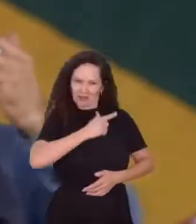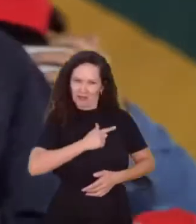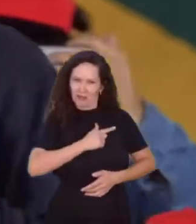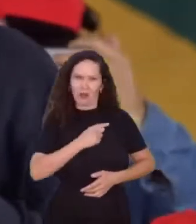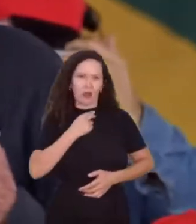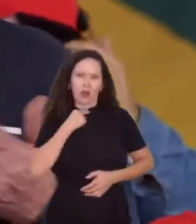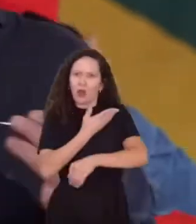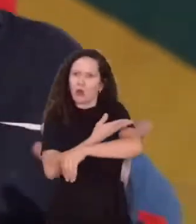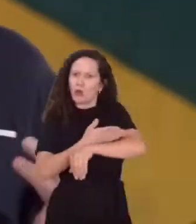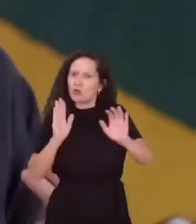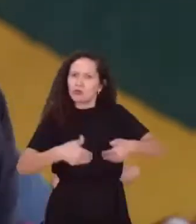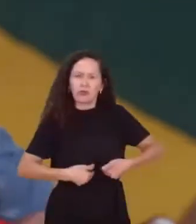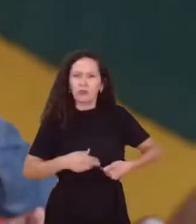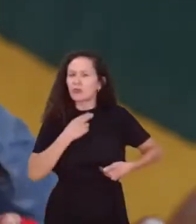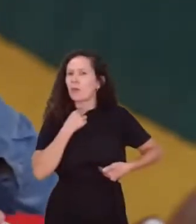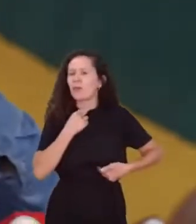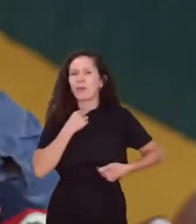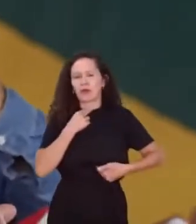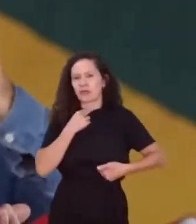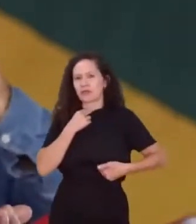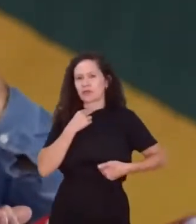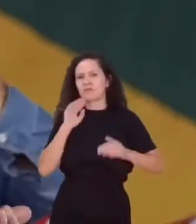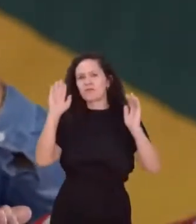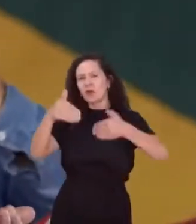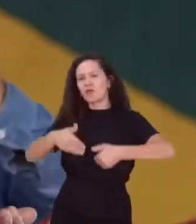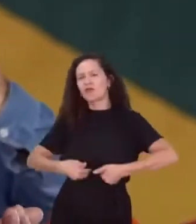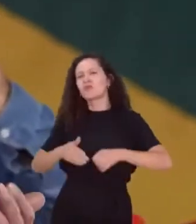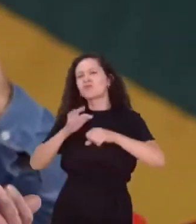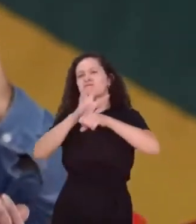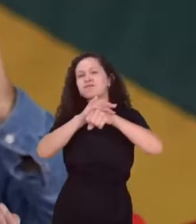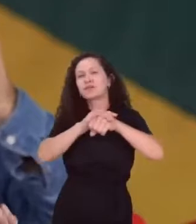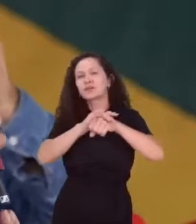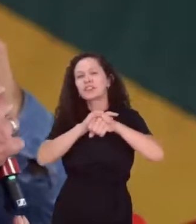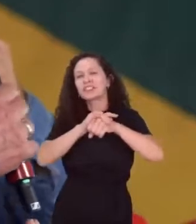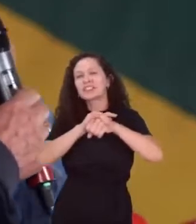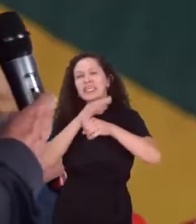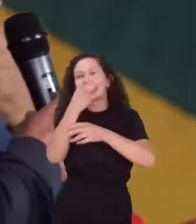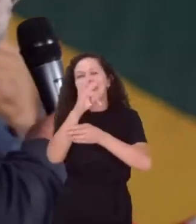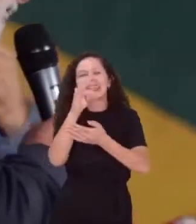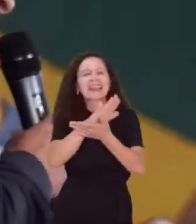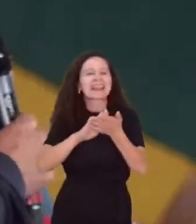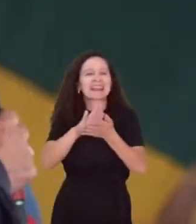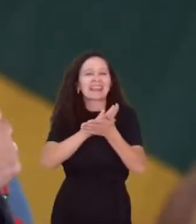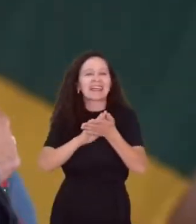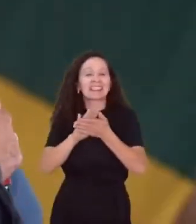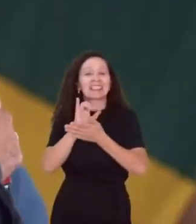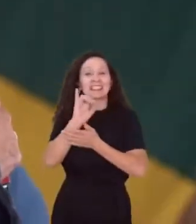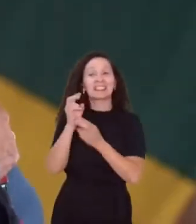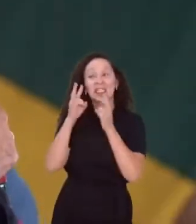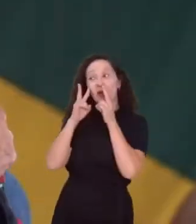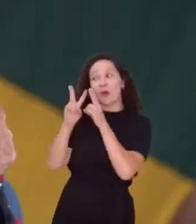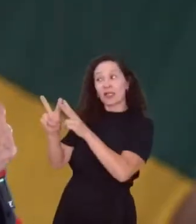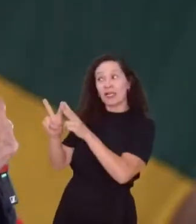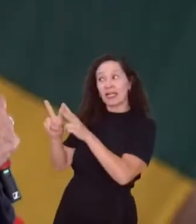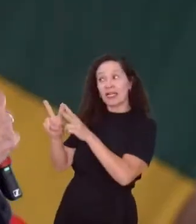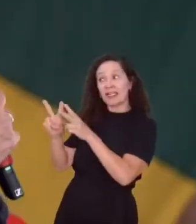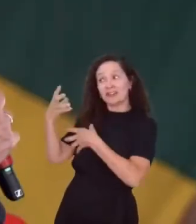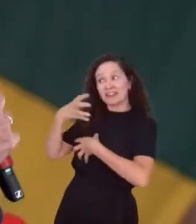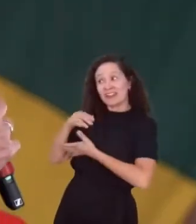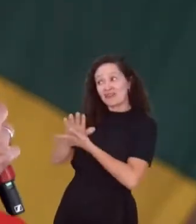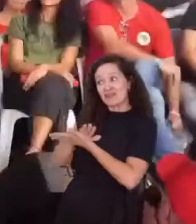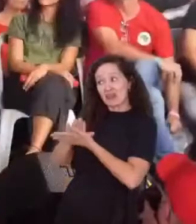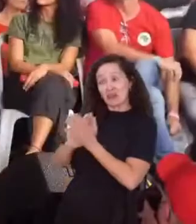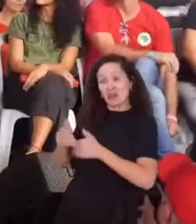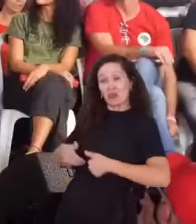E a fome é uma doença que não dói aos olhos de quem não a sente. Se você